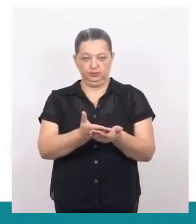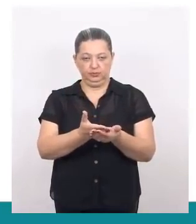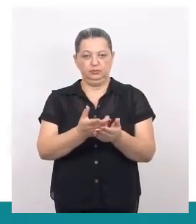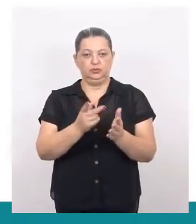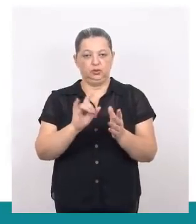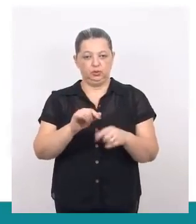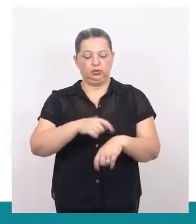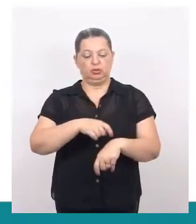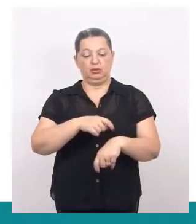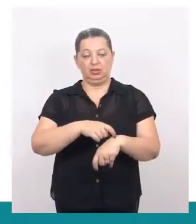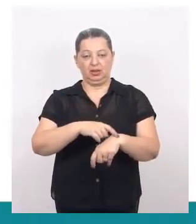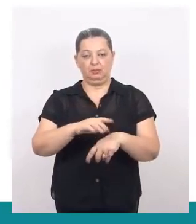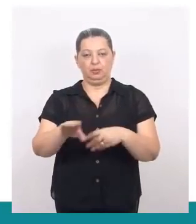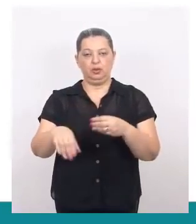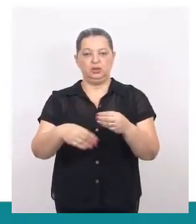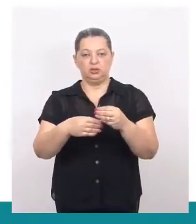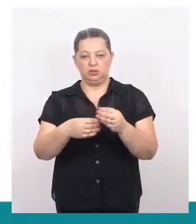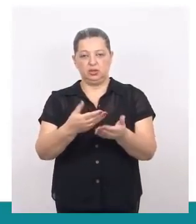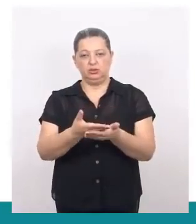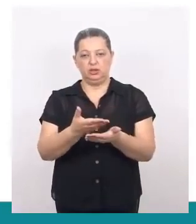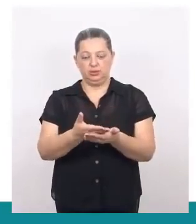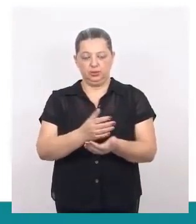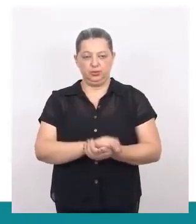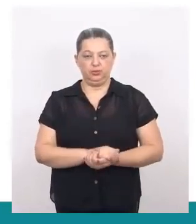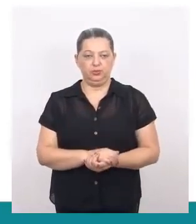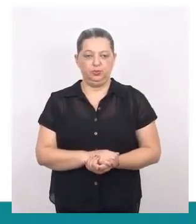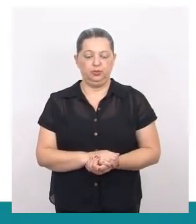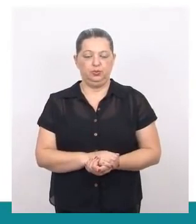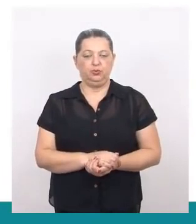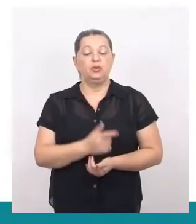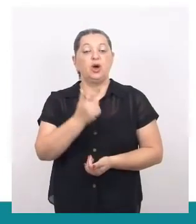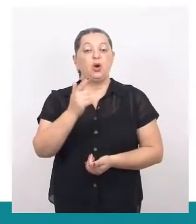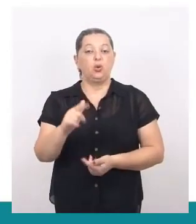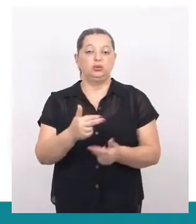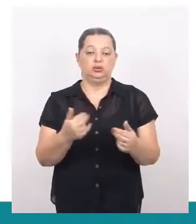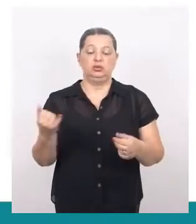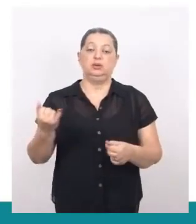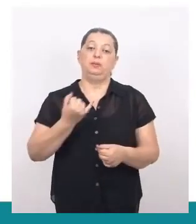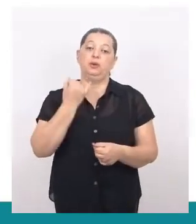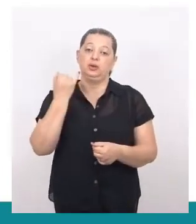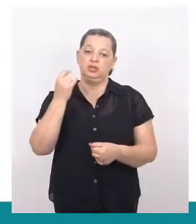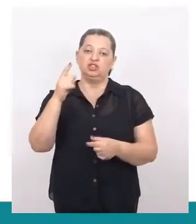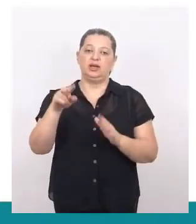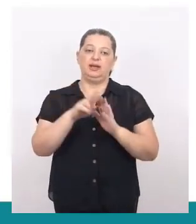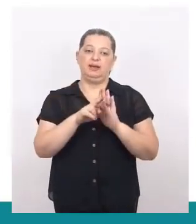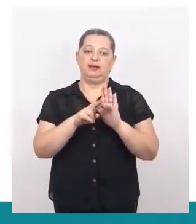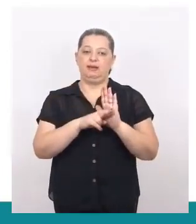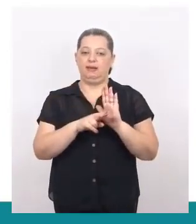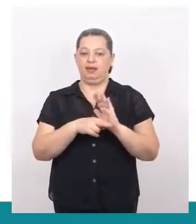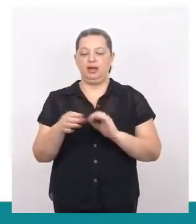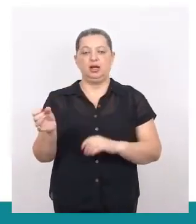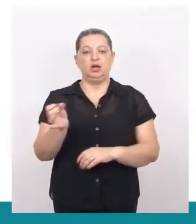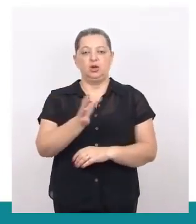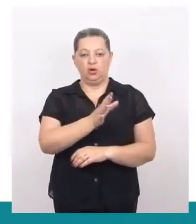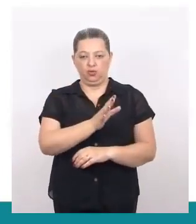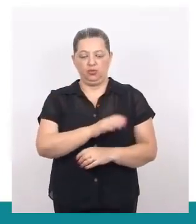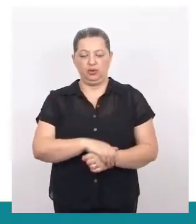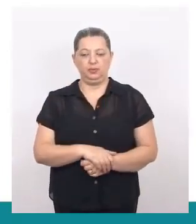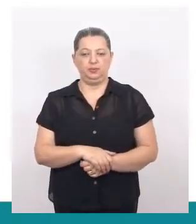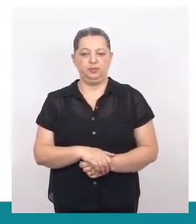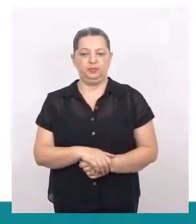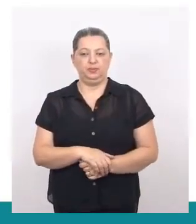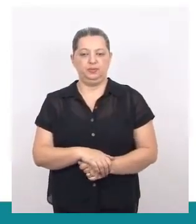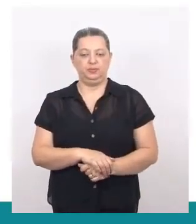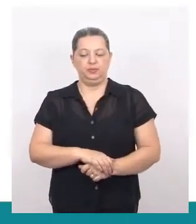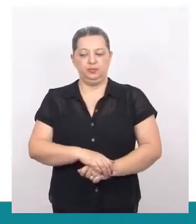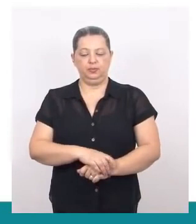tempos adicionais de estudo. Ponto muito importante. Como é uma regra nova e ainda a gente